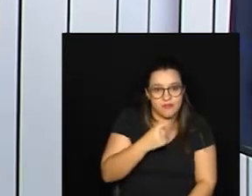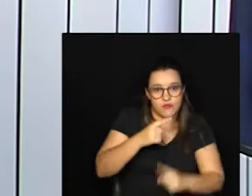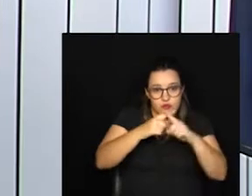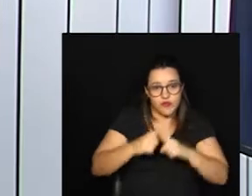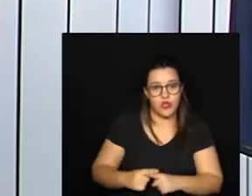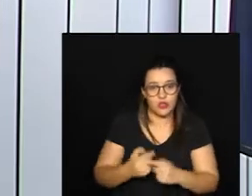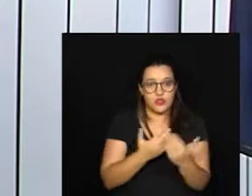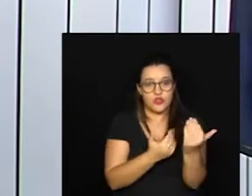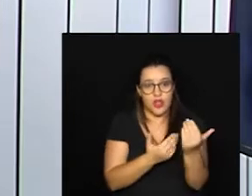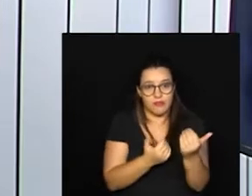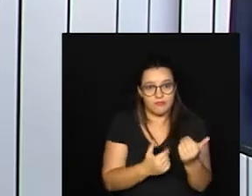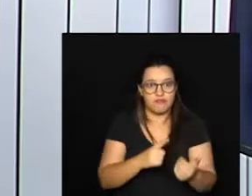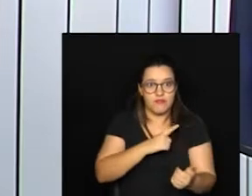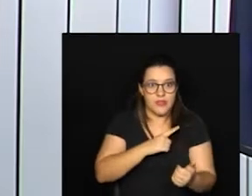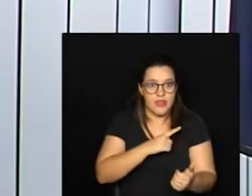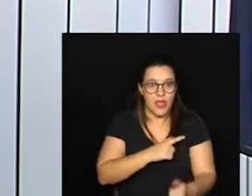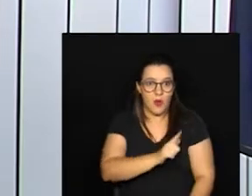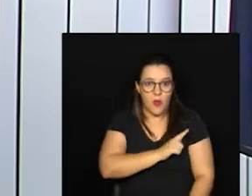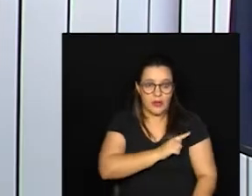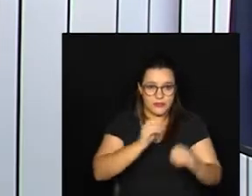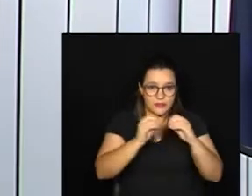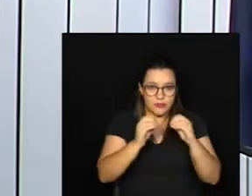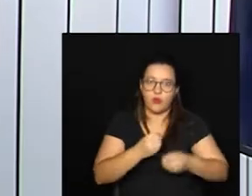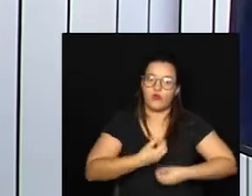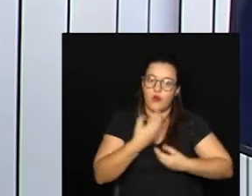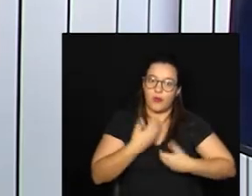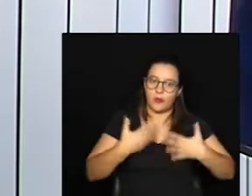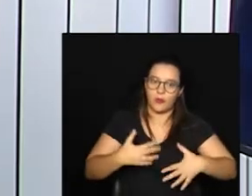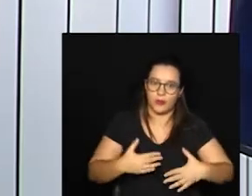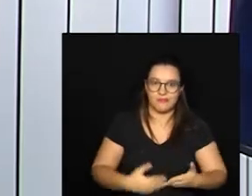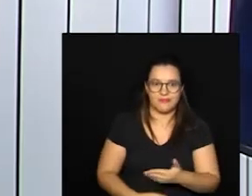empate do Guarani, são muitas informações, não saia daí.